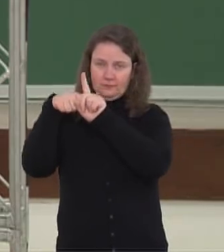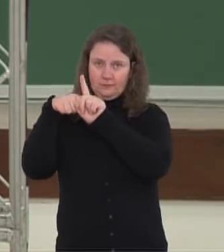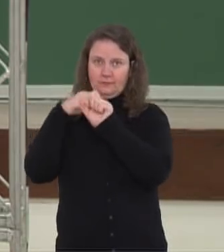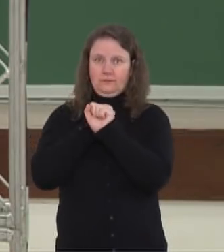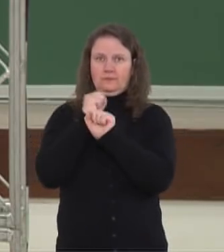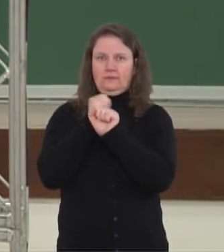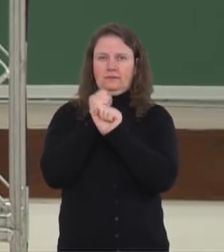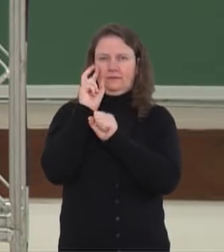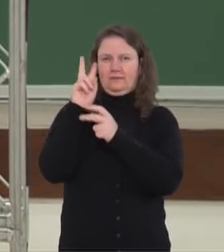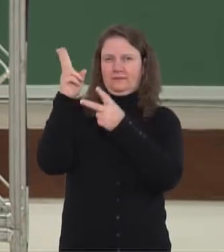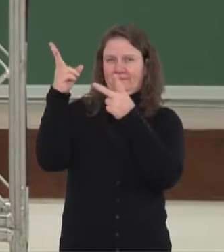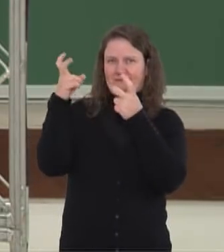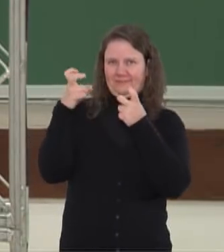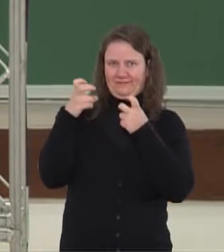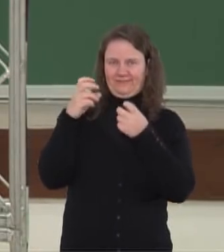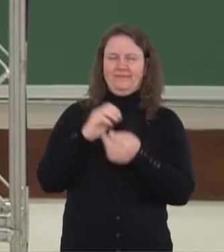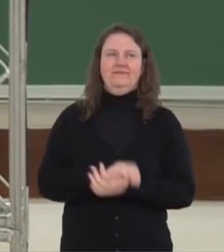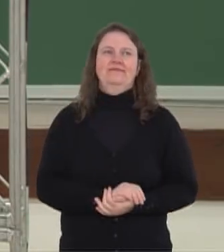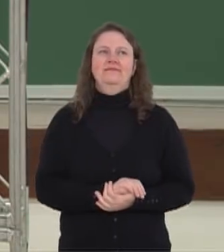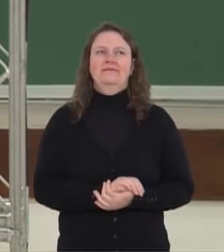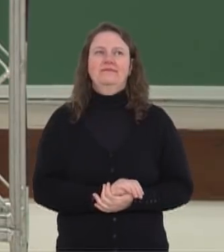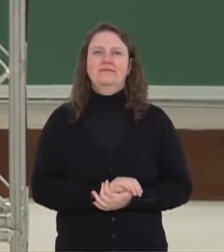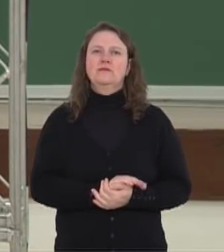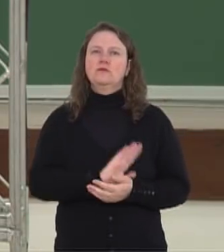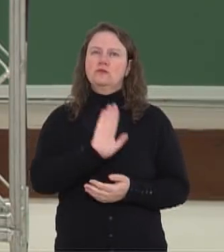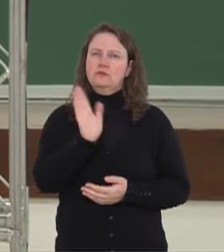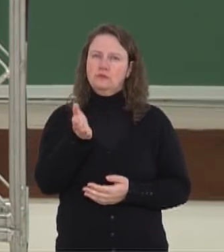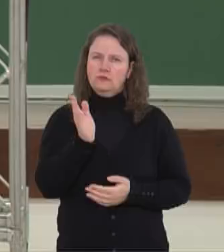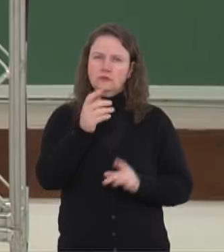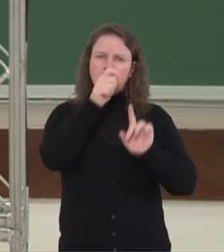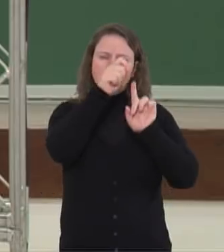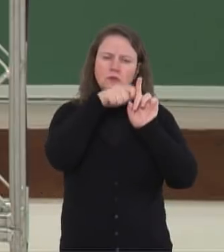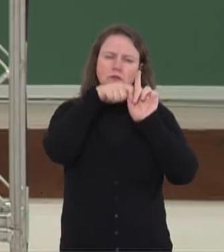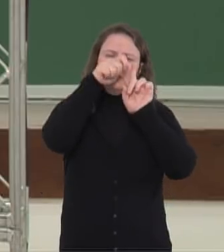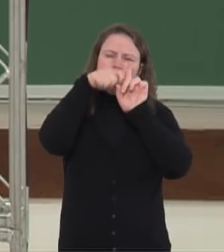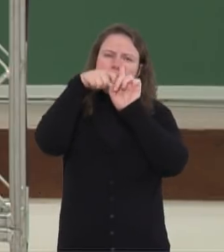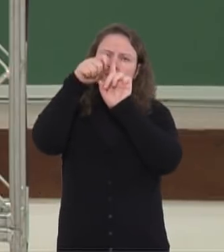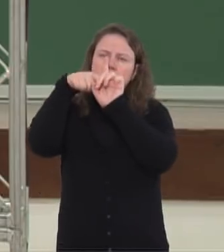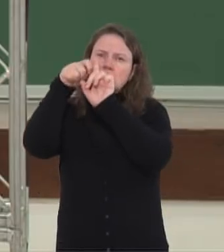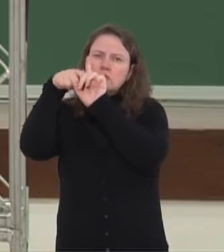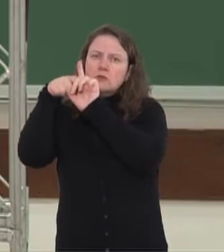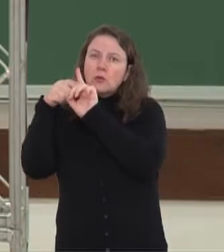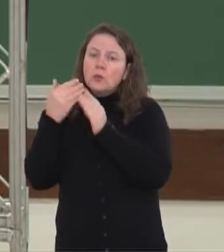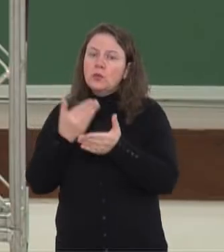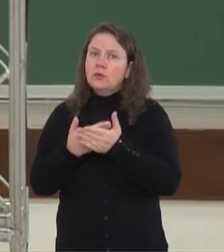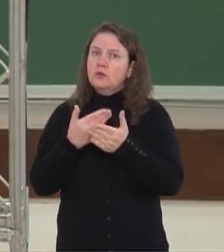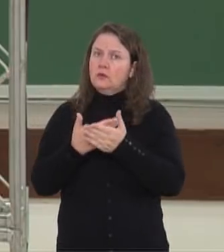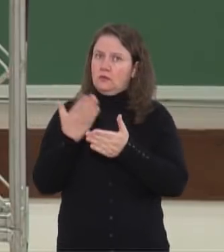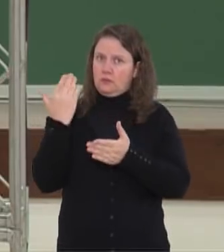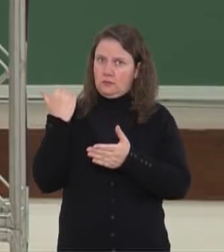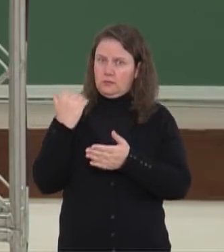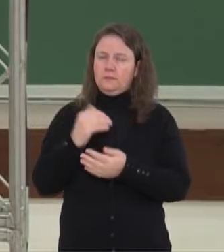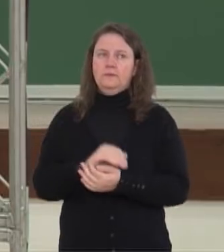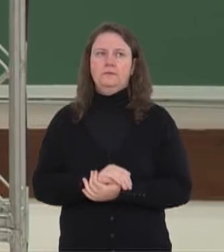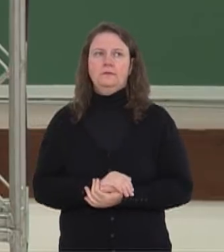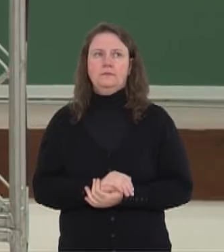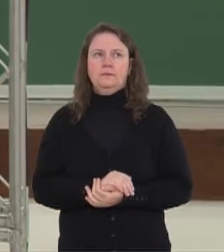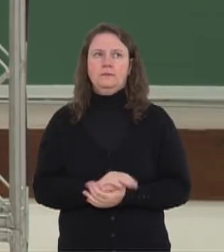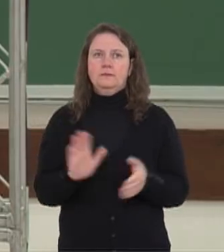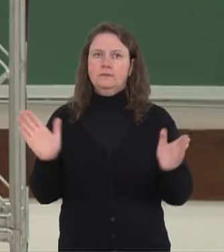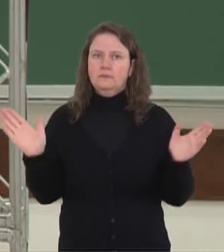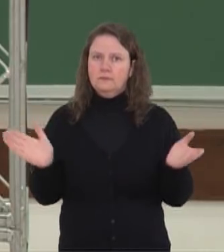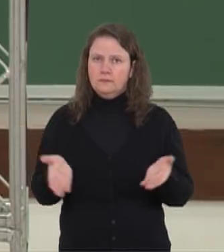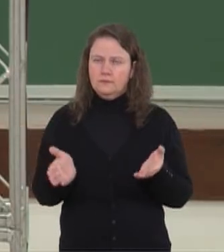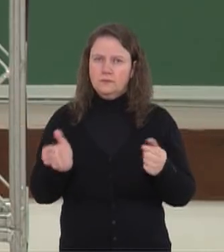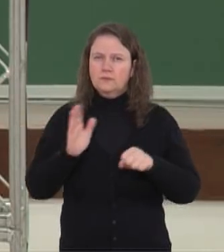lá, the months of the year. Nós acabamos de ver os meses do ano nas aulinhas anteriores. Nesse momento,